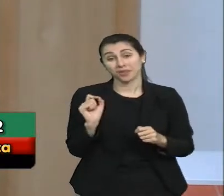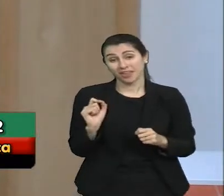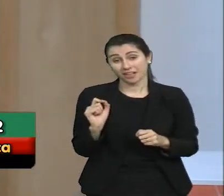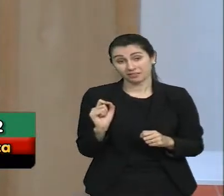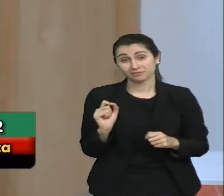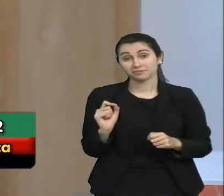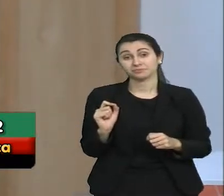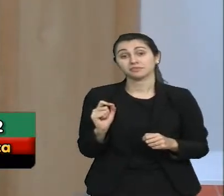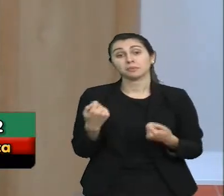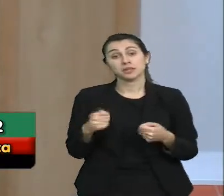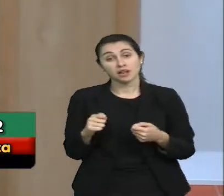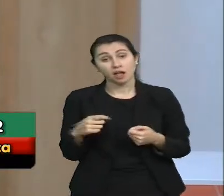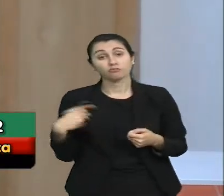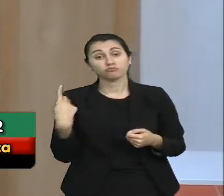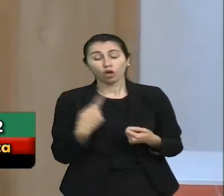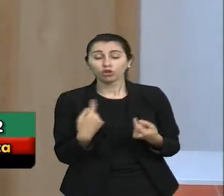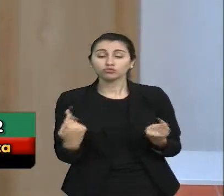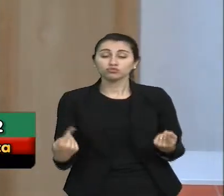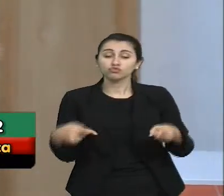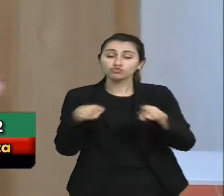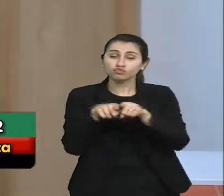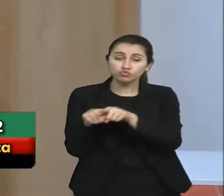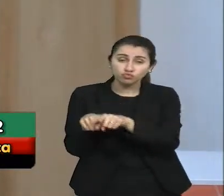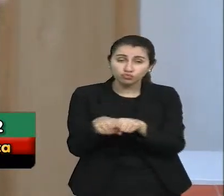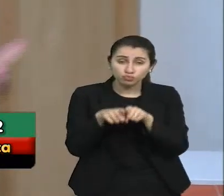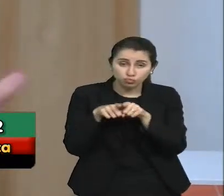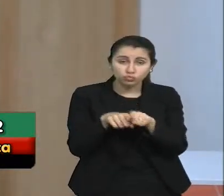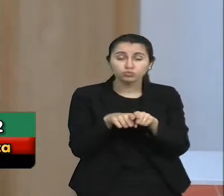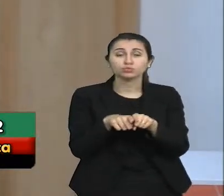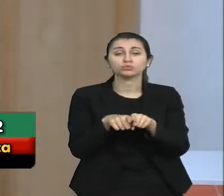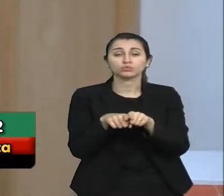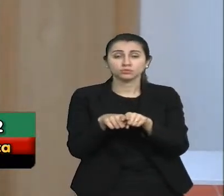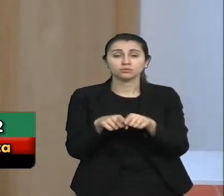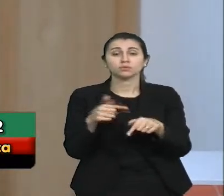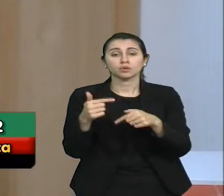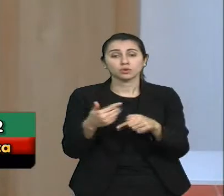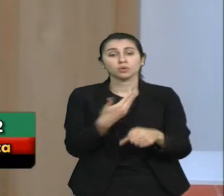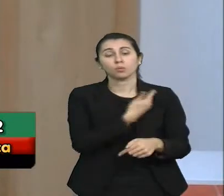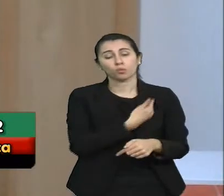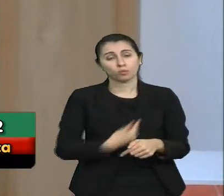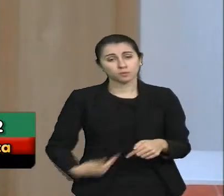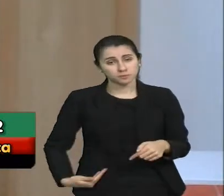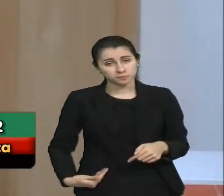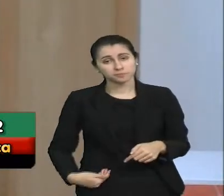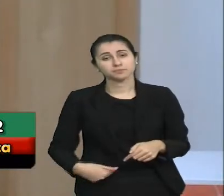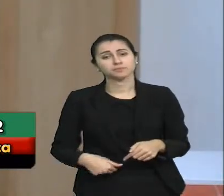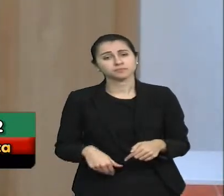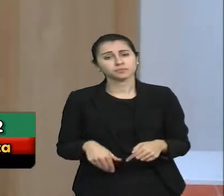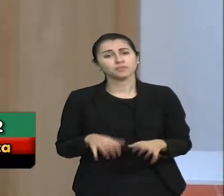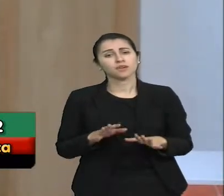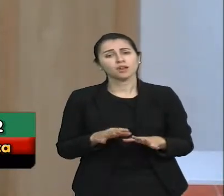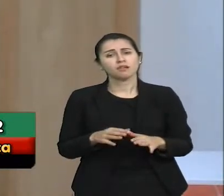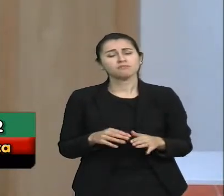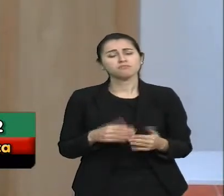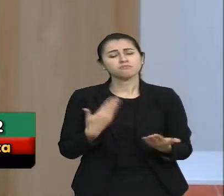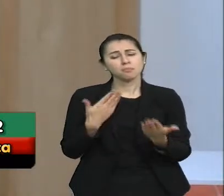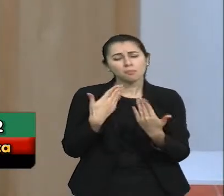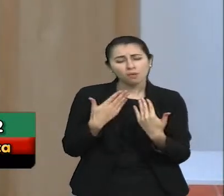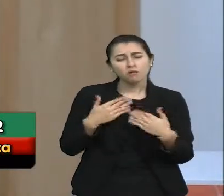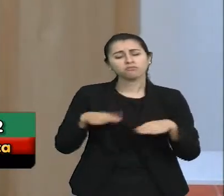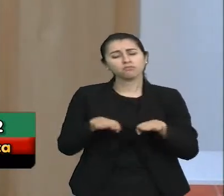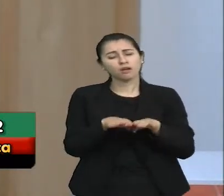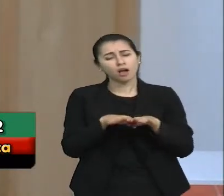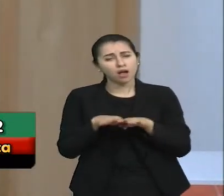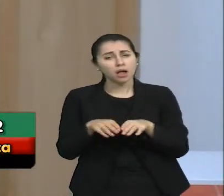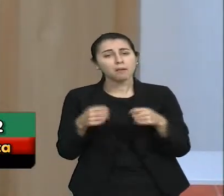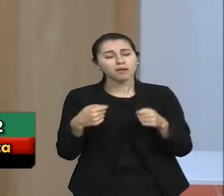estar junto dos poderes públicos, fazer assim essa manifestação pacífica, controlada, equilibrada e com